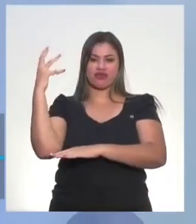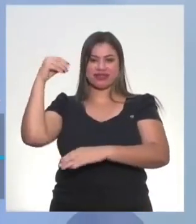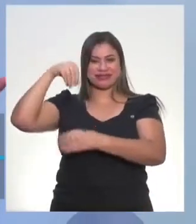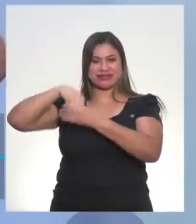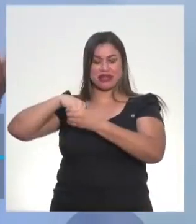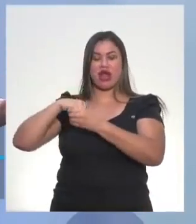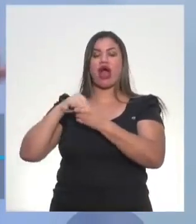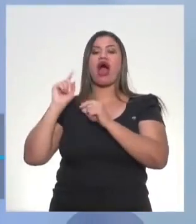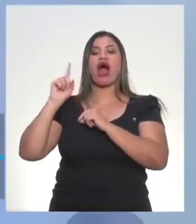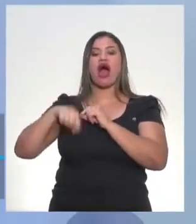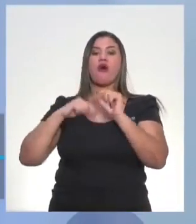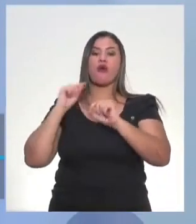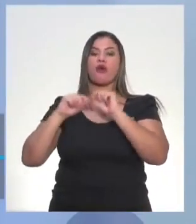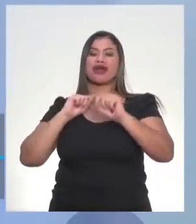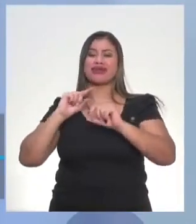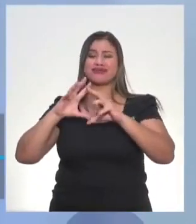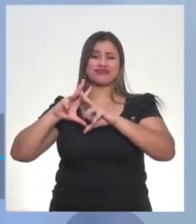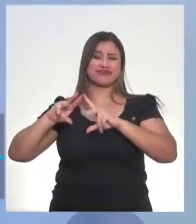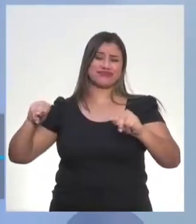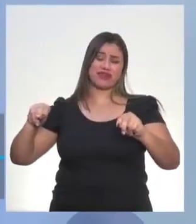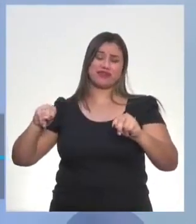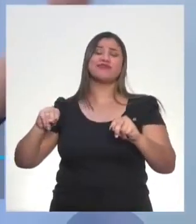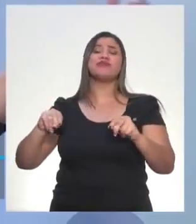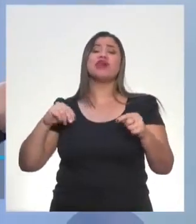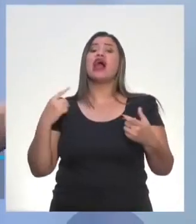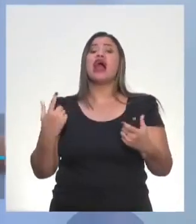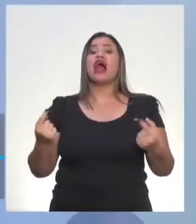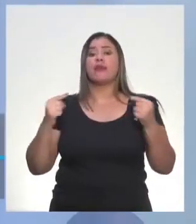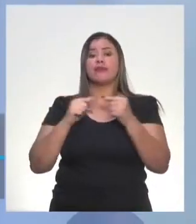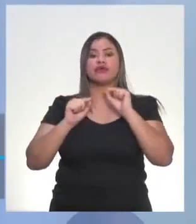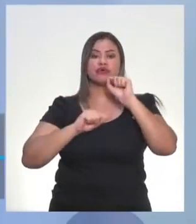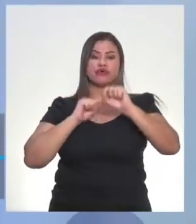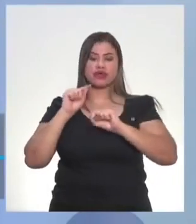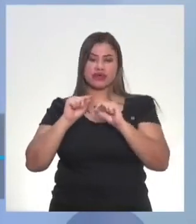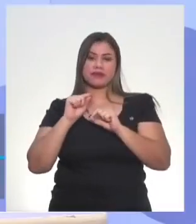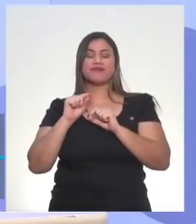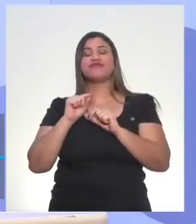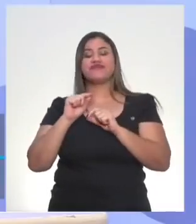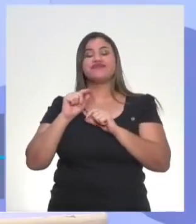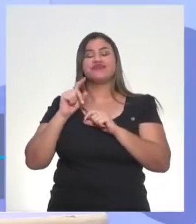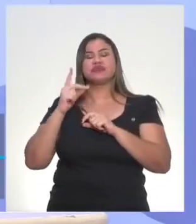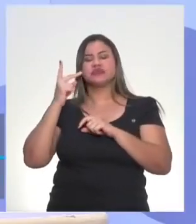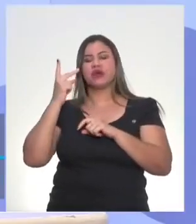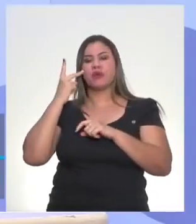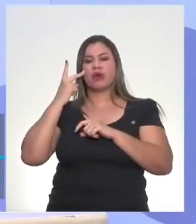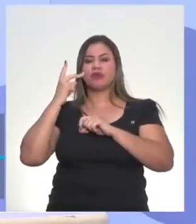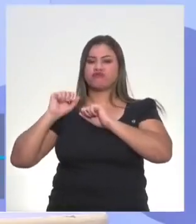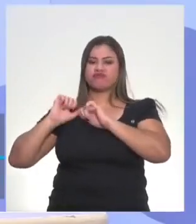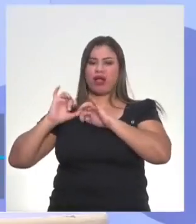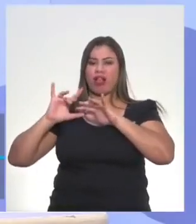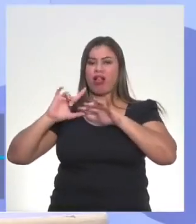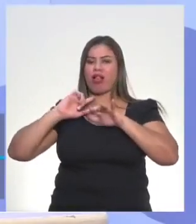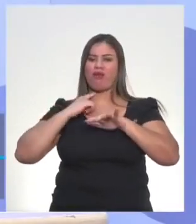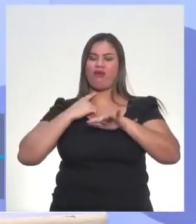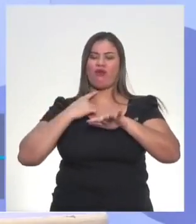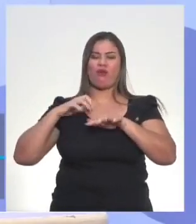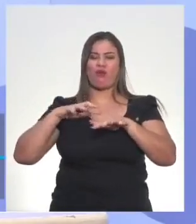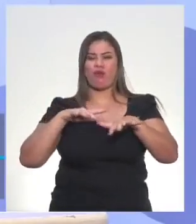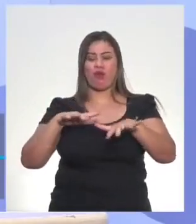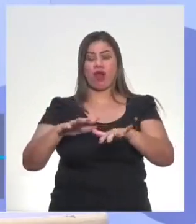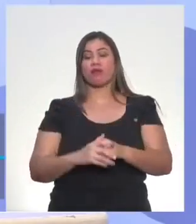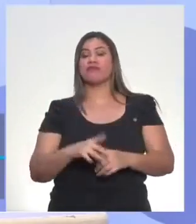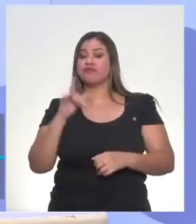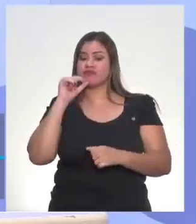Qual é o efeito? A poluição vindo da cidade grande, porque o ar circula, né? Com o rio é mais fácil de perceber isso, né? Com rio, É onde